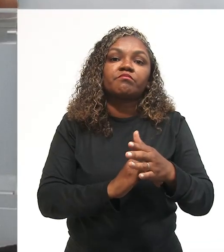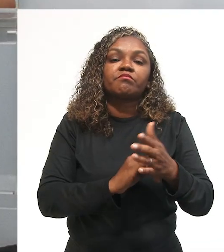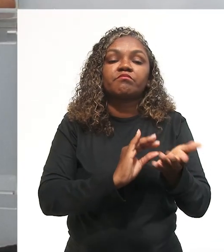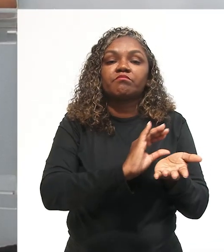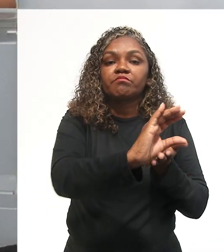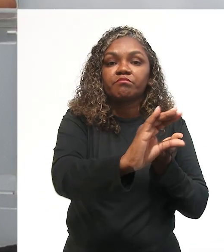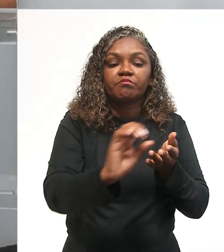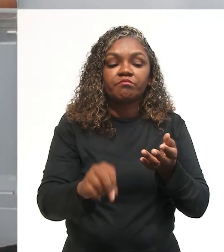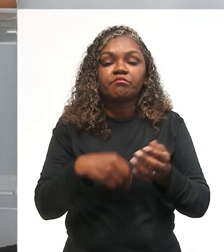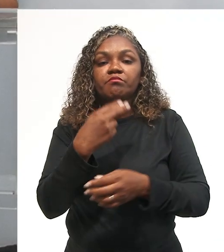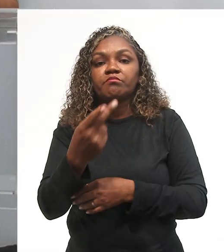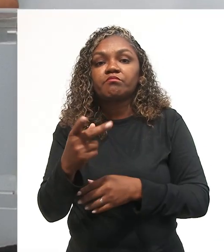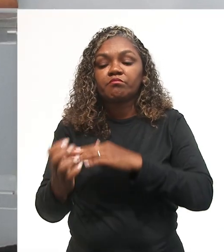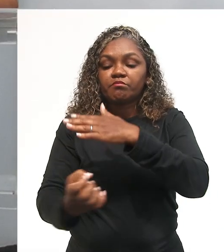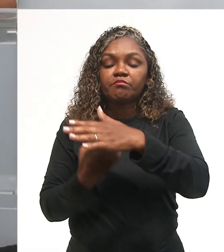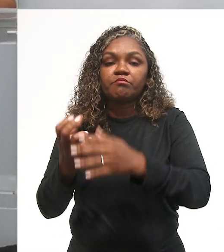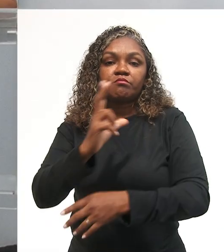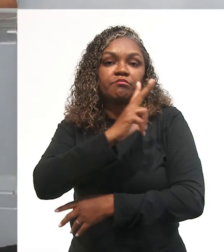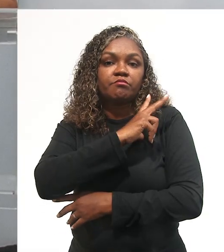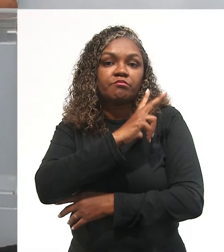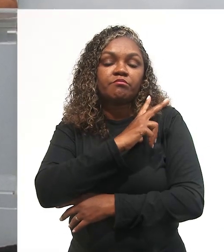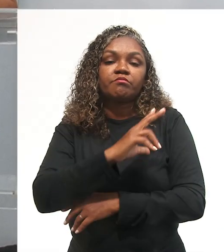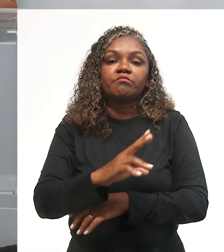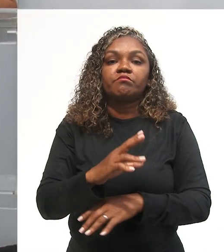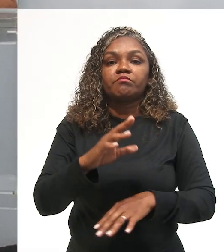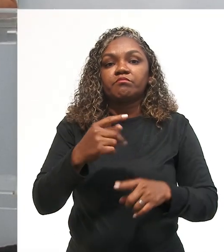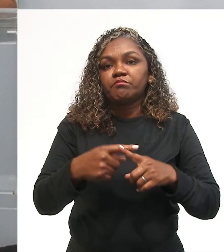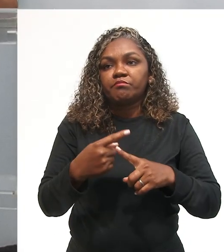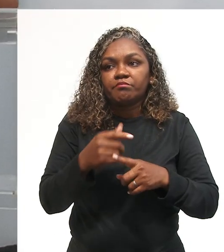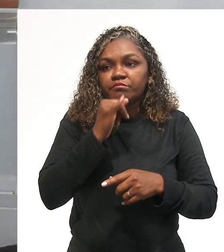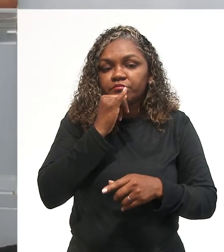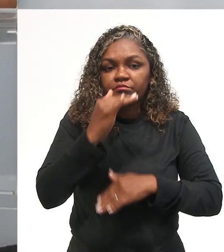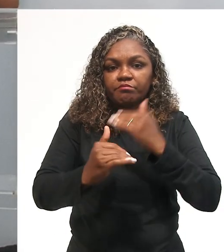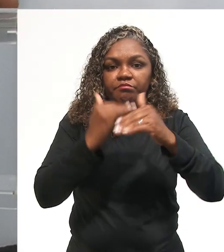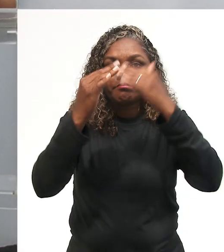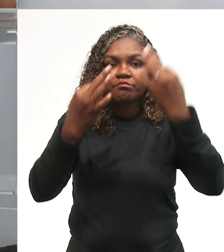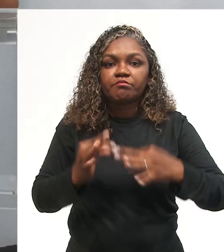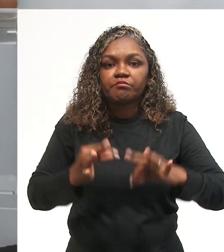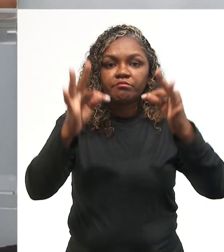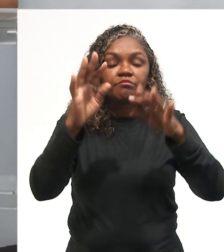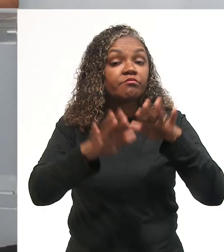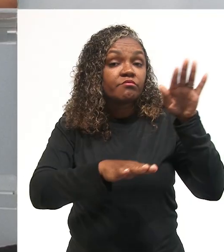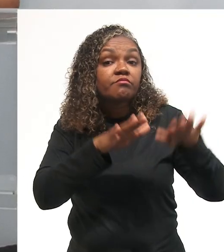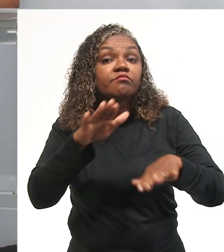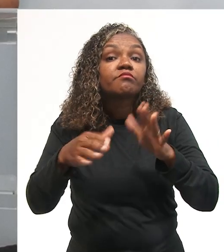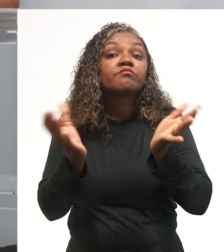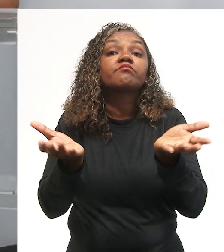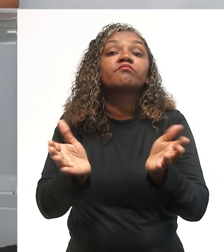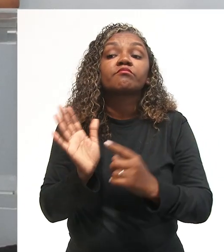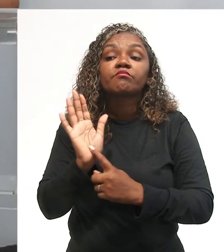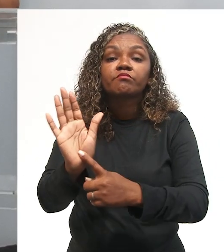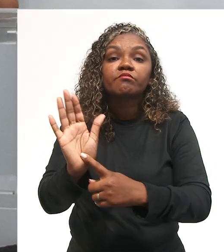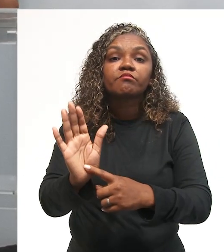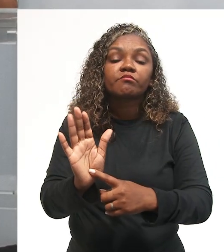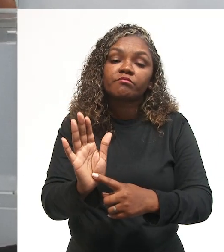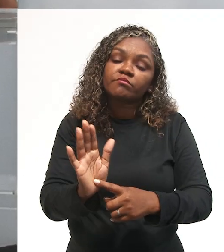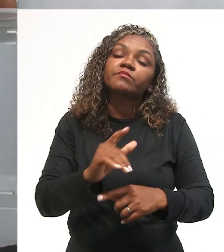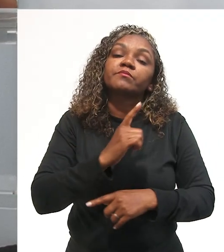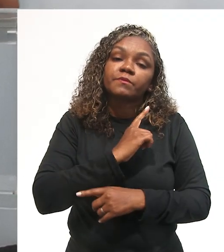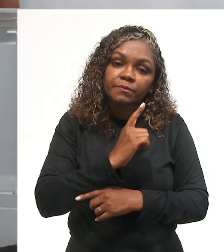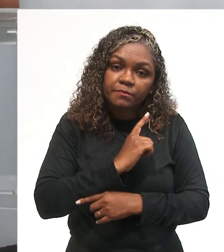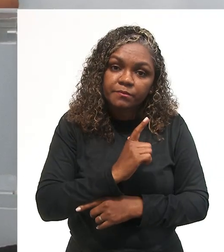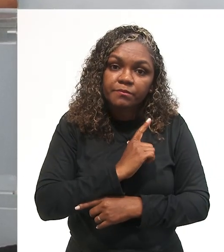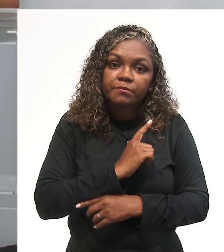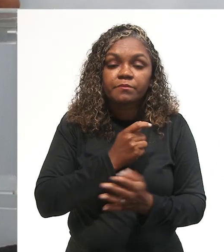ser uma empresa privada, no caso do desenvolvimento de uma tecnologia, tá? A depender de para quem você vai apresentar o projeto, você vai ter